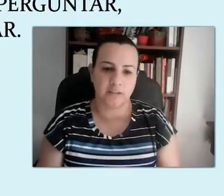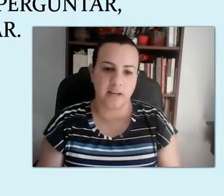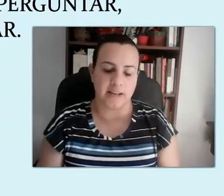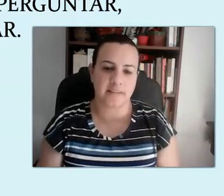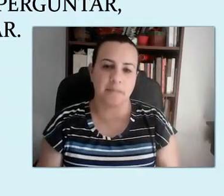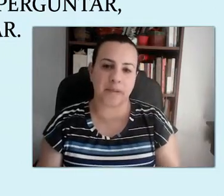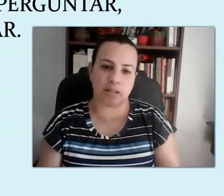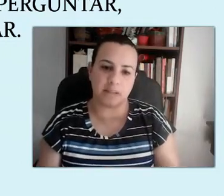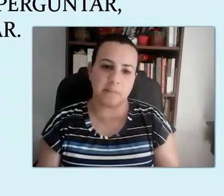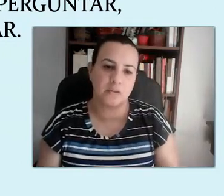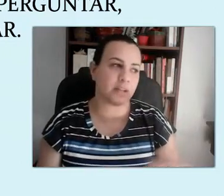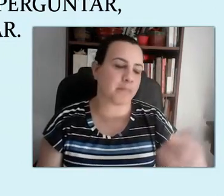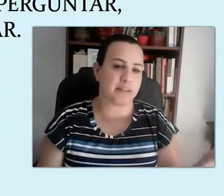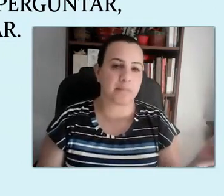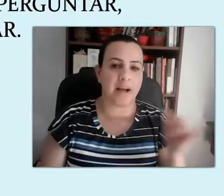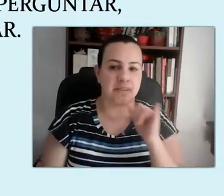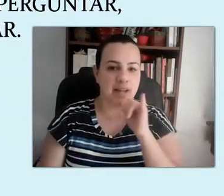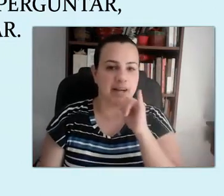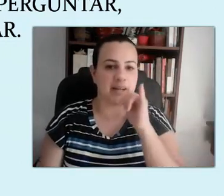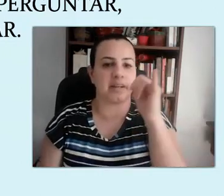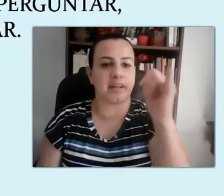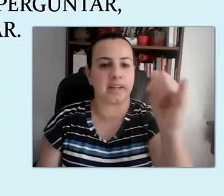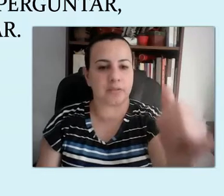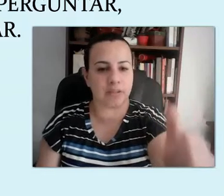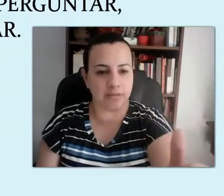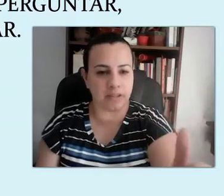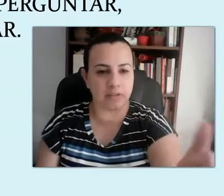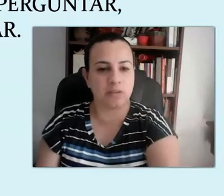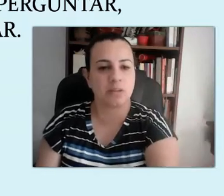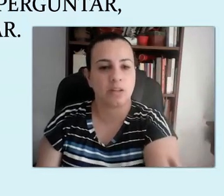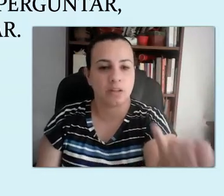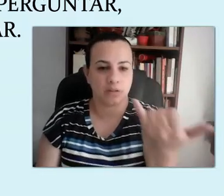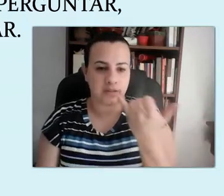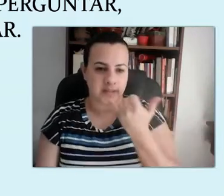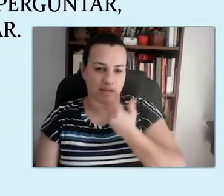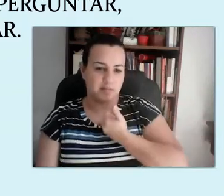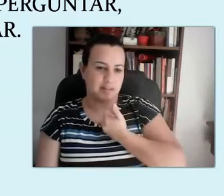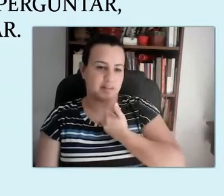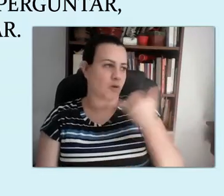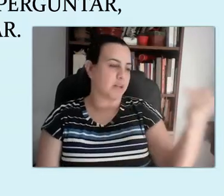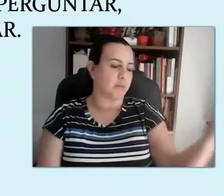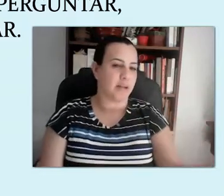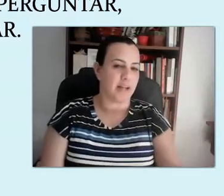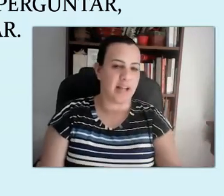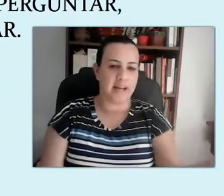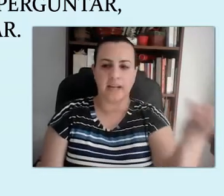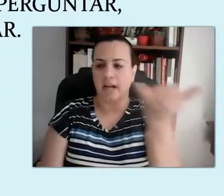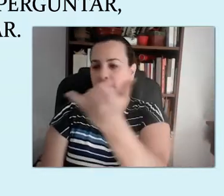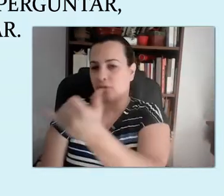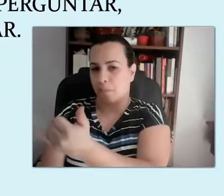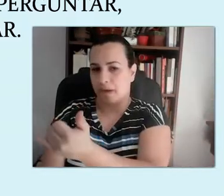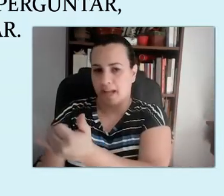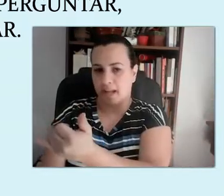verbos direcionais, dependendo da pessoa. Então, por exemplo, avisar. Eu te aviso, você me avisa. Ou então,